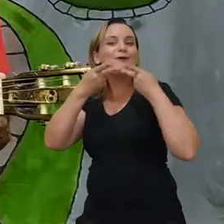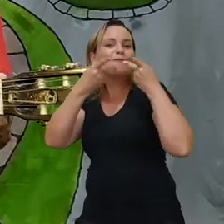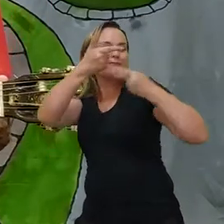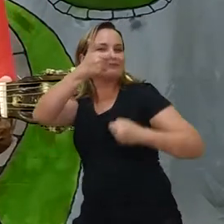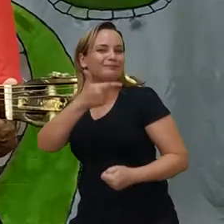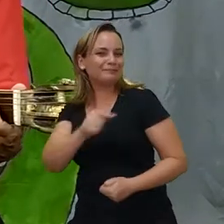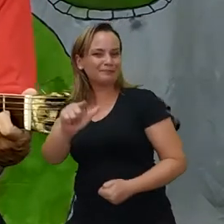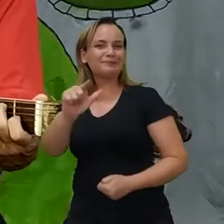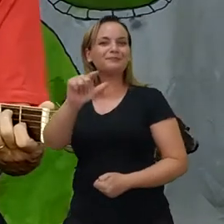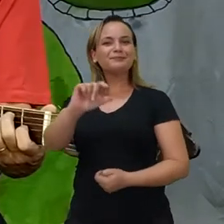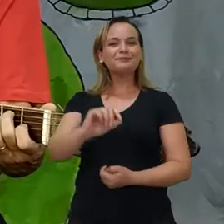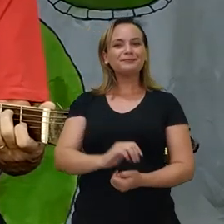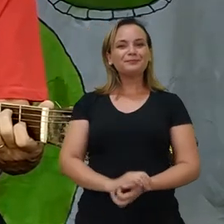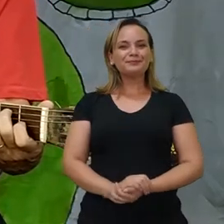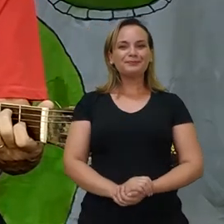conte outra.